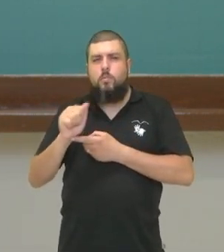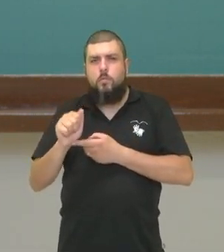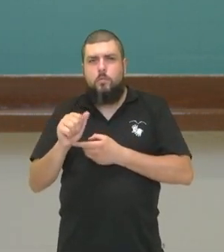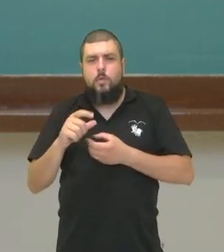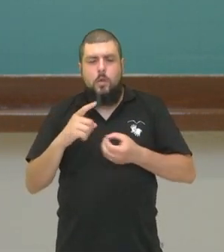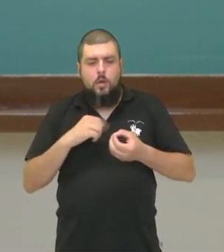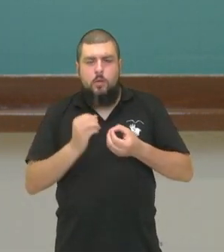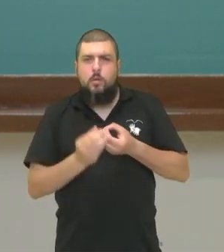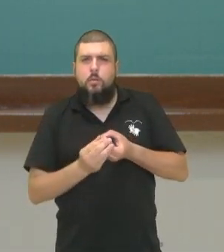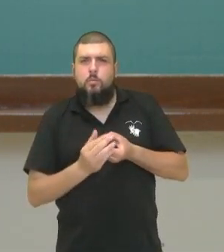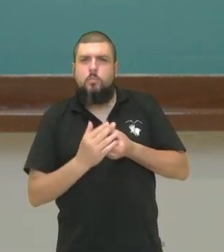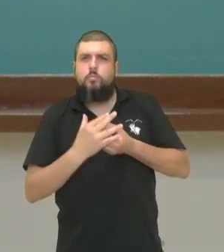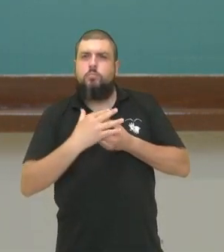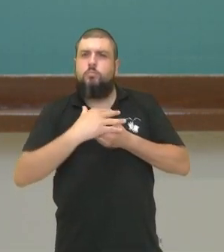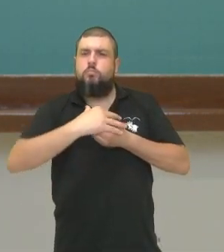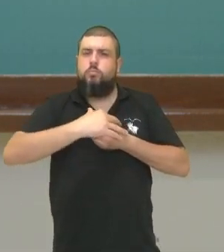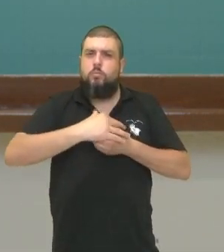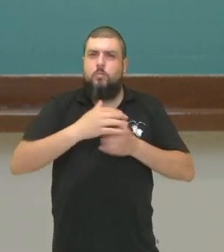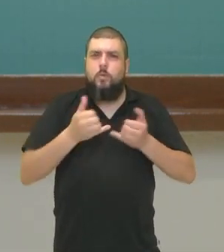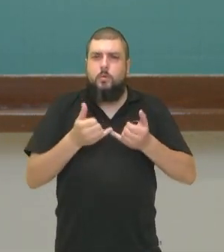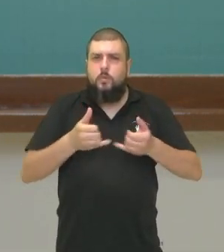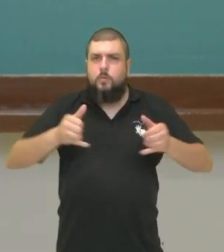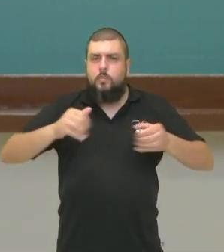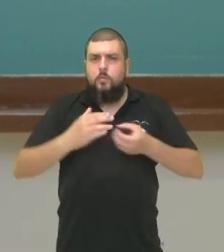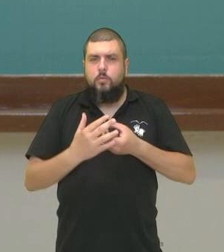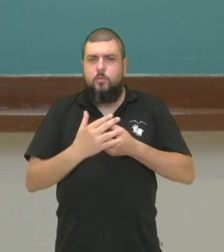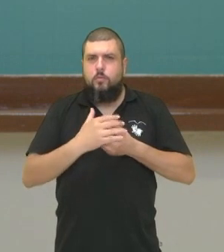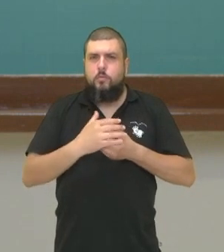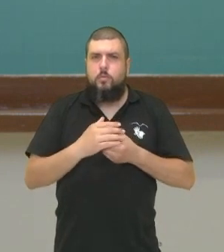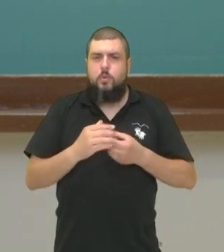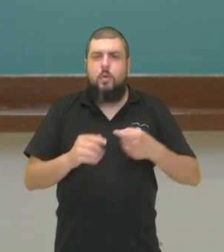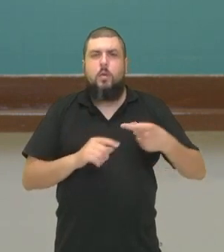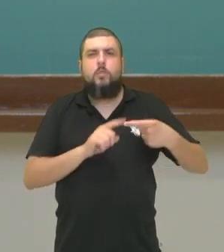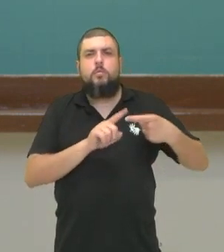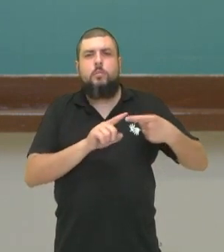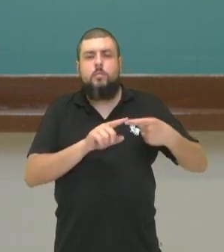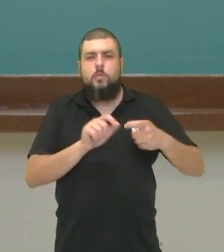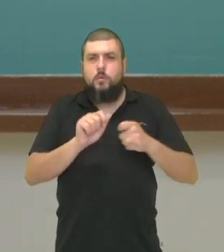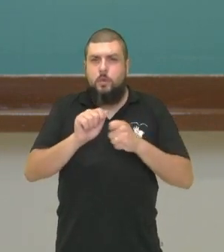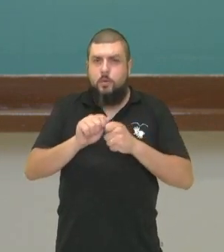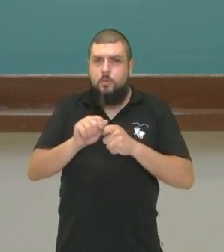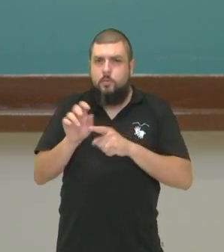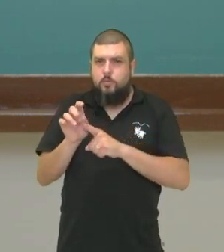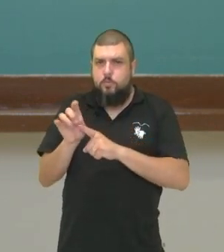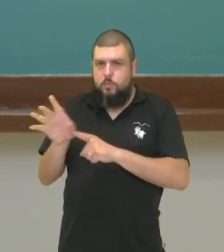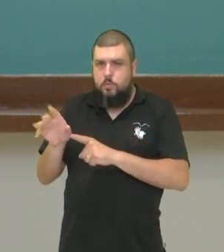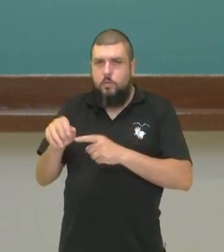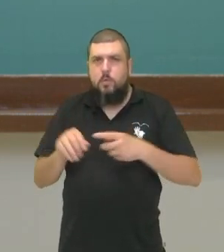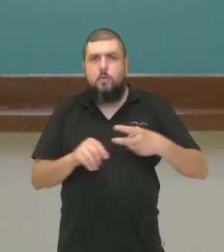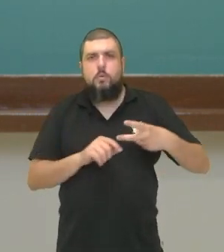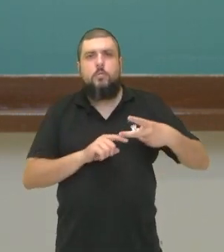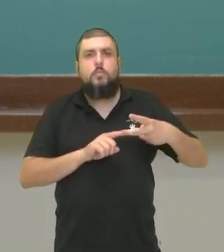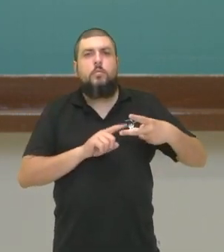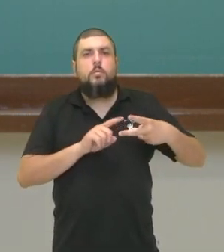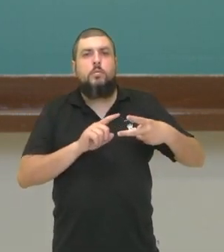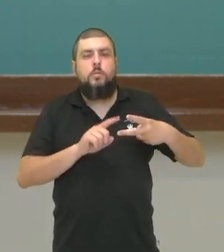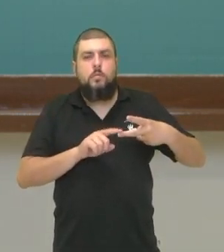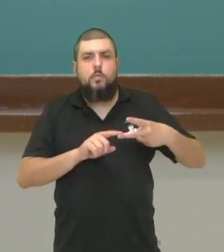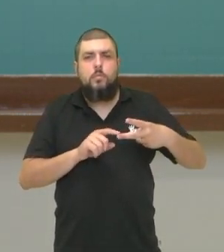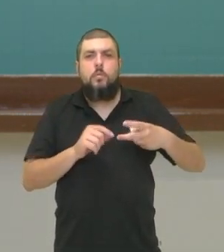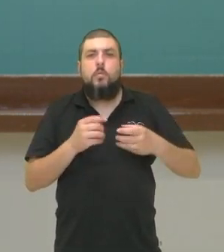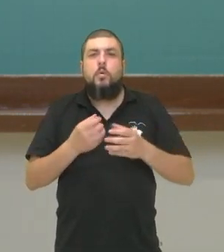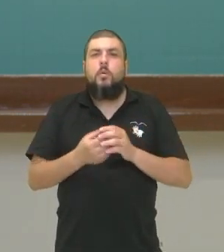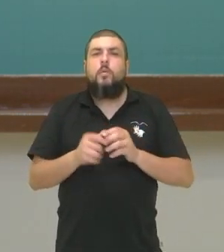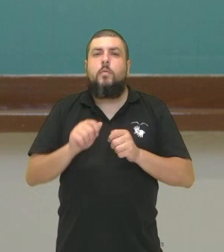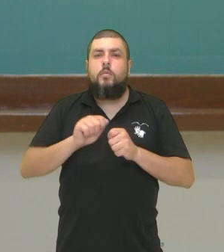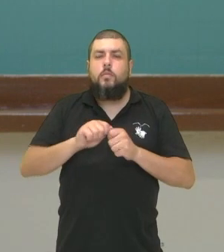ele tem duas funções. Uma delas é produzir o espermatozoide e a outra é produzir o hormônio,